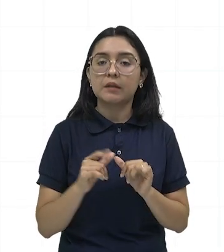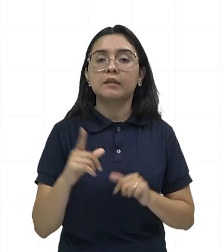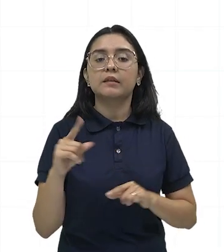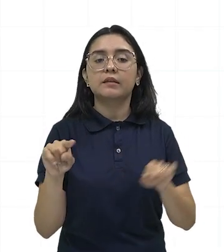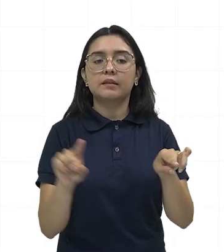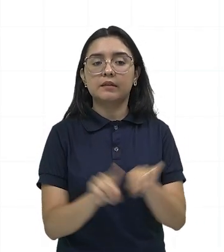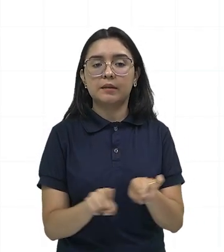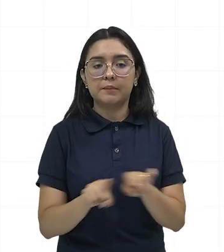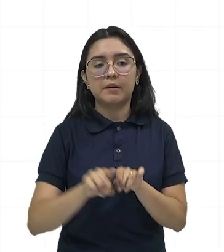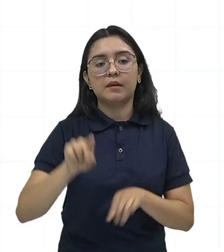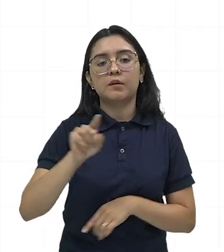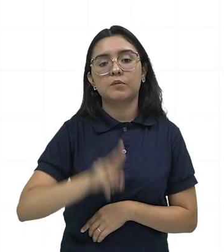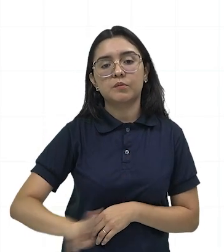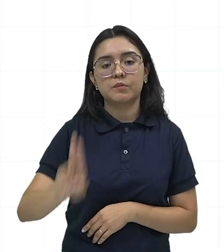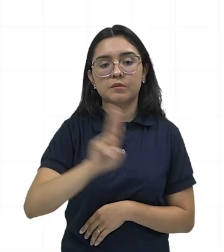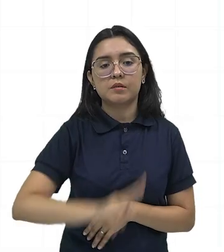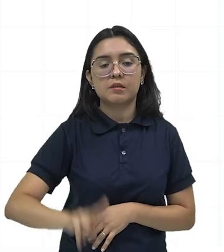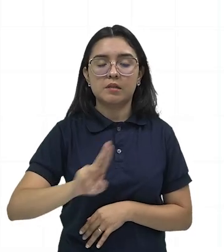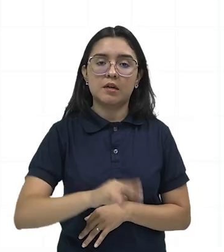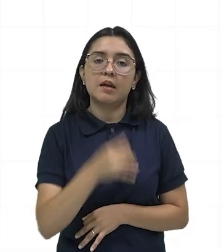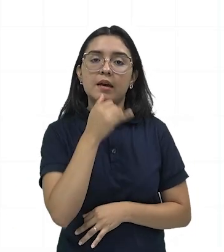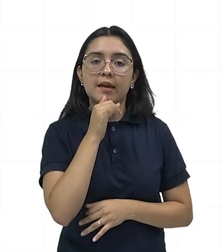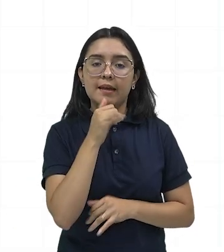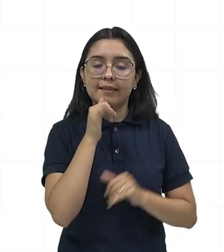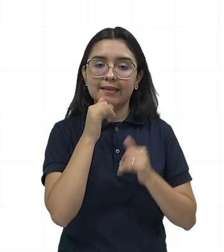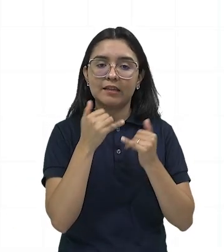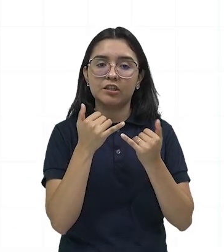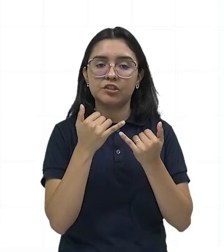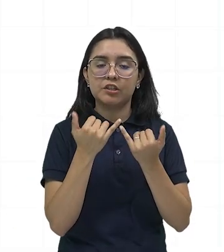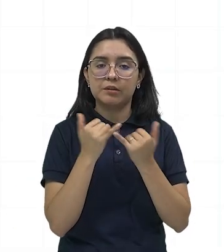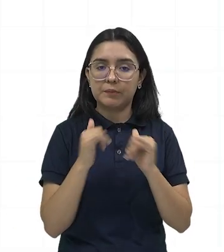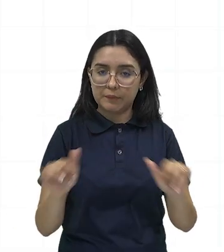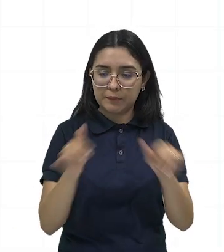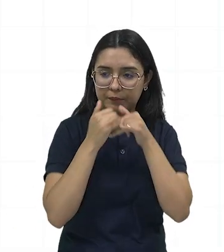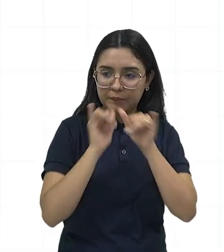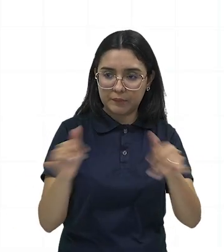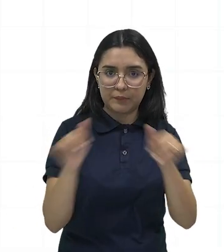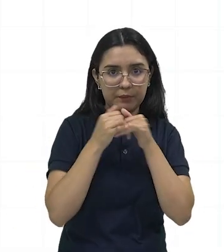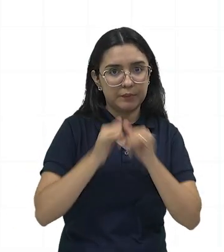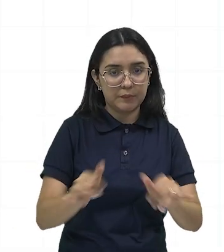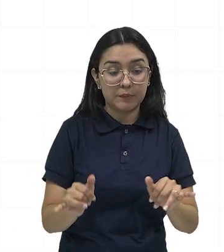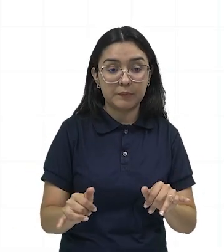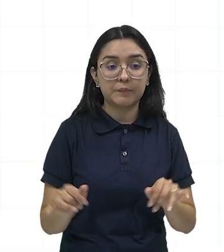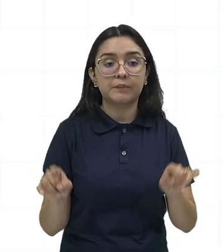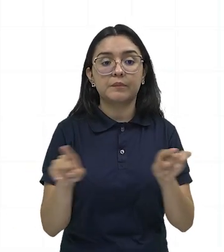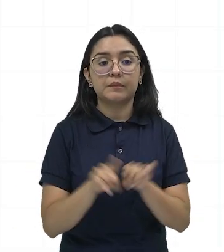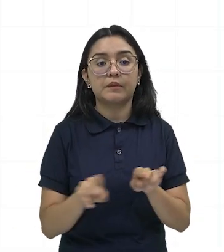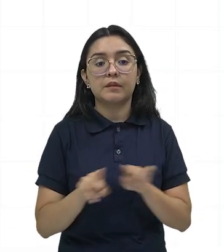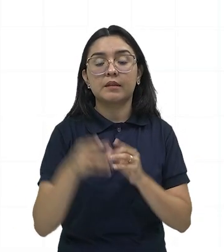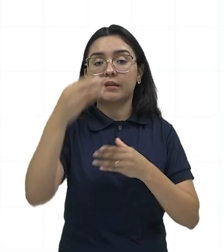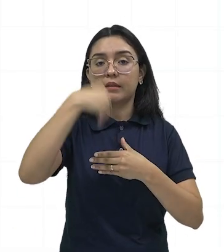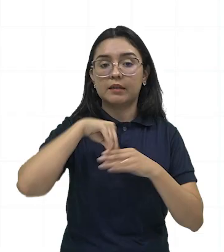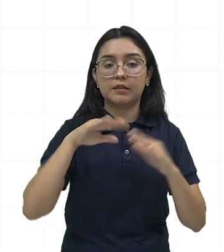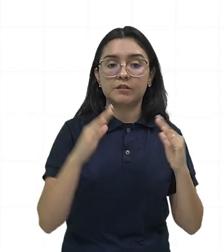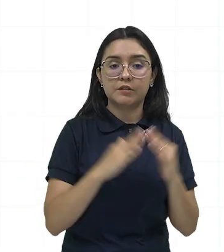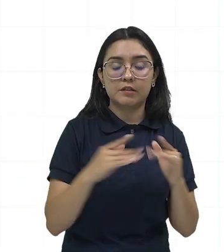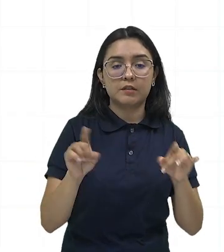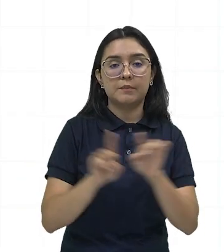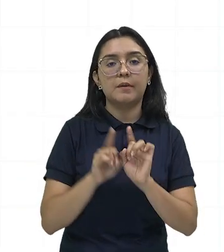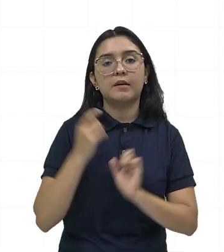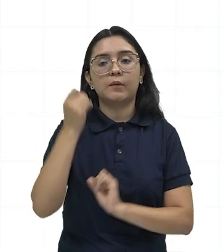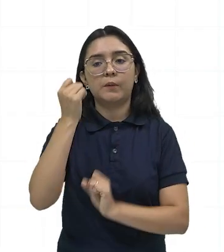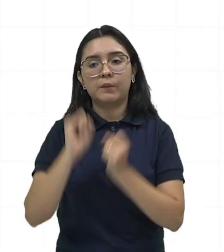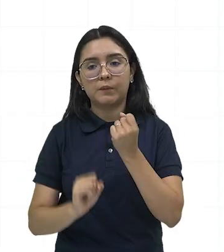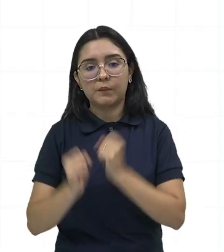eles também são usados para distribuição de energia elétrica em residências e